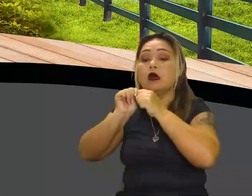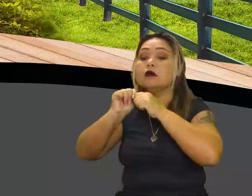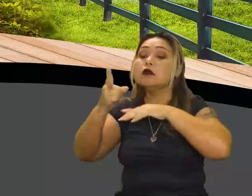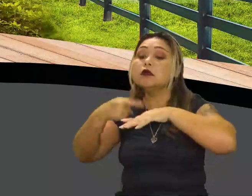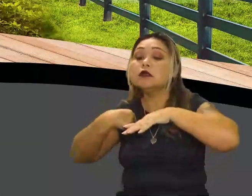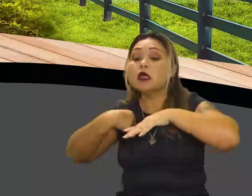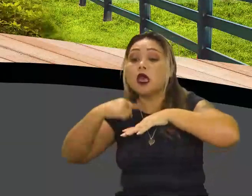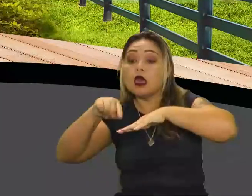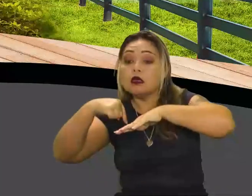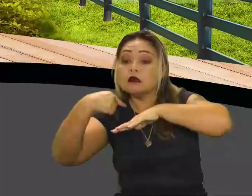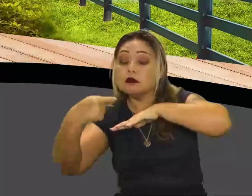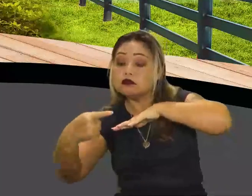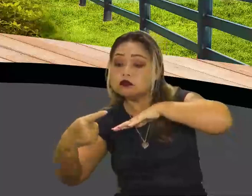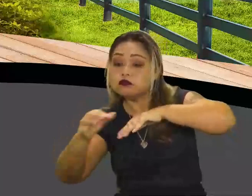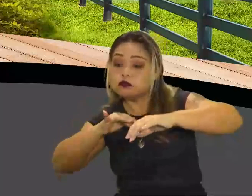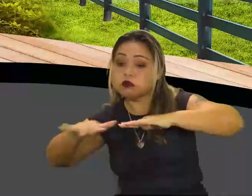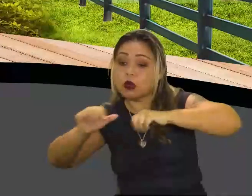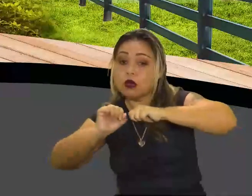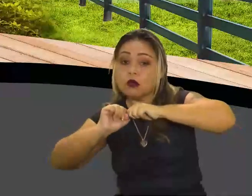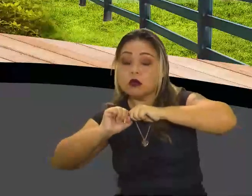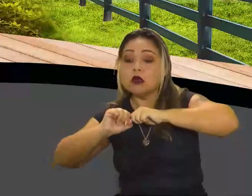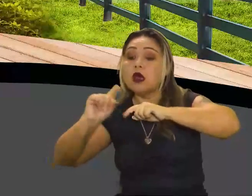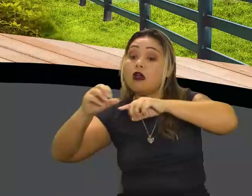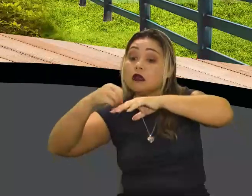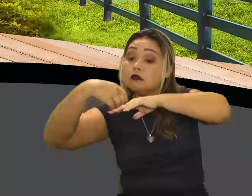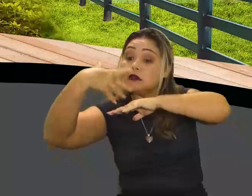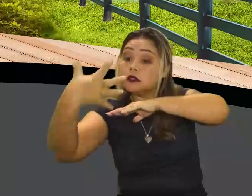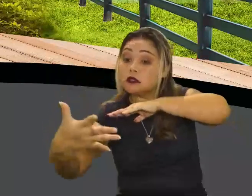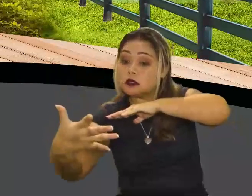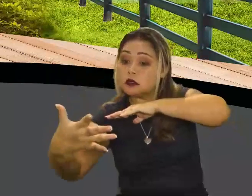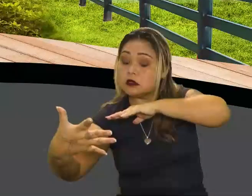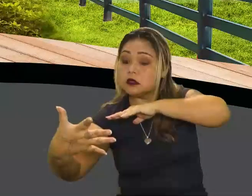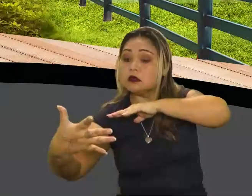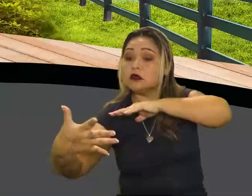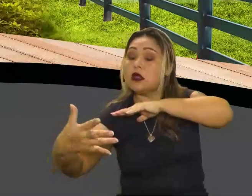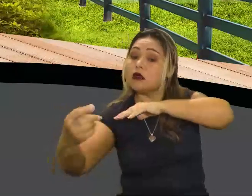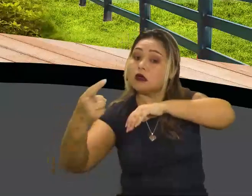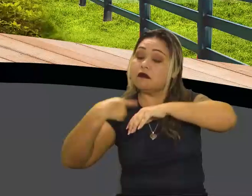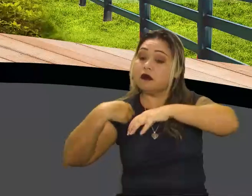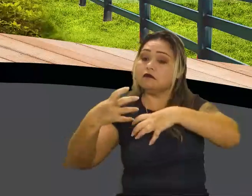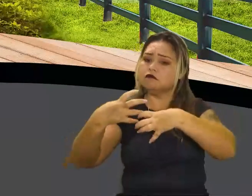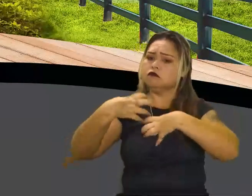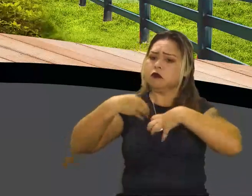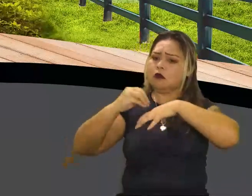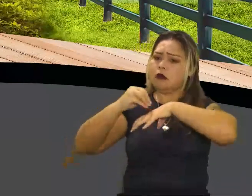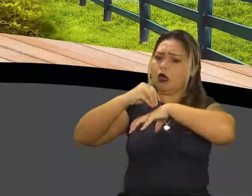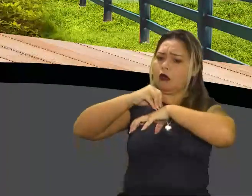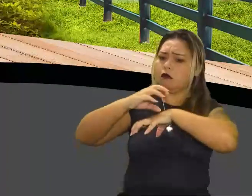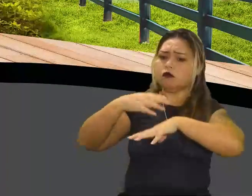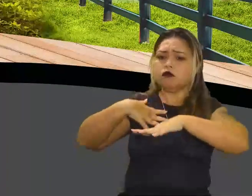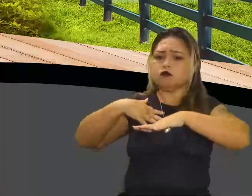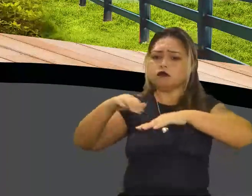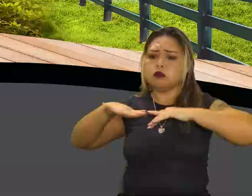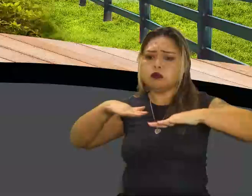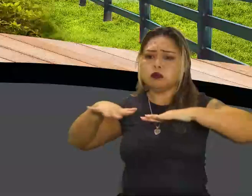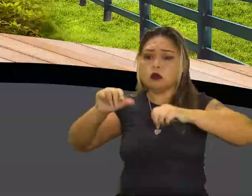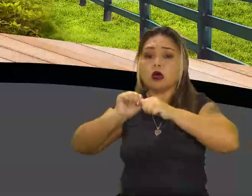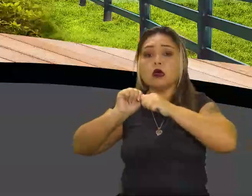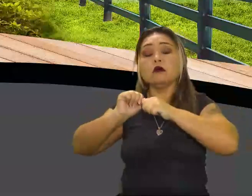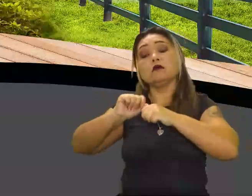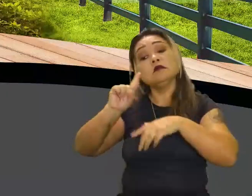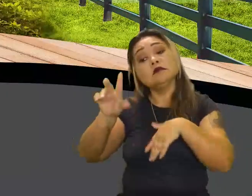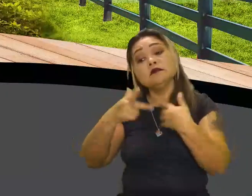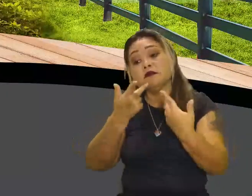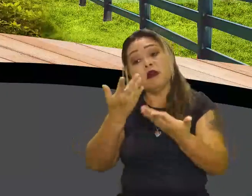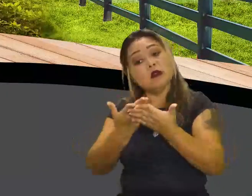susceptível aos estresses, aos agentes estressores. Ei, professor, mas o senhor falou isso em aula?